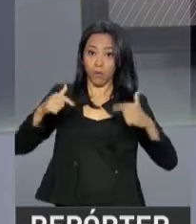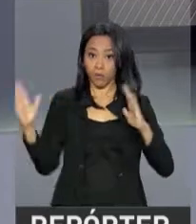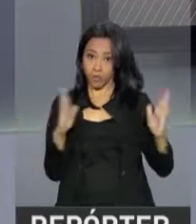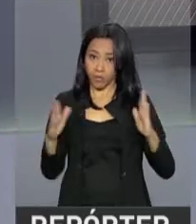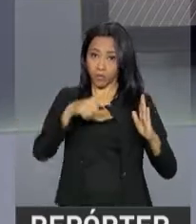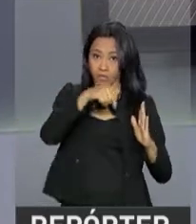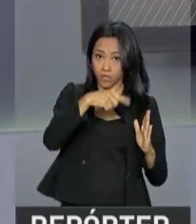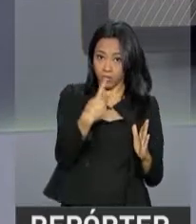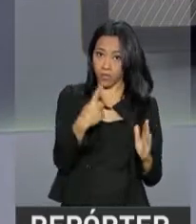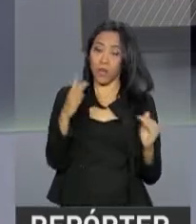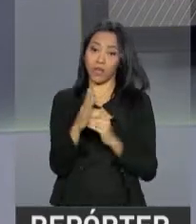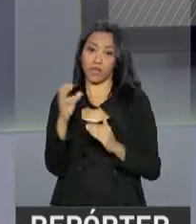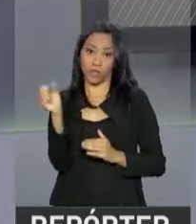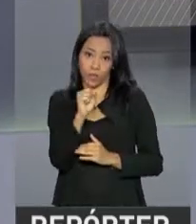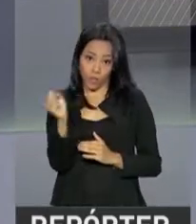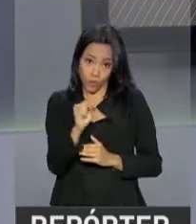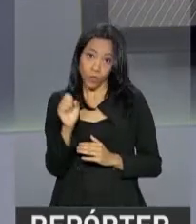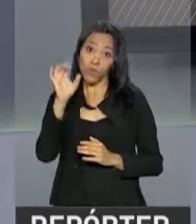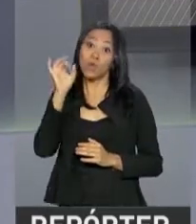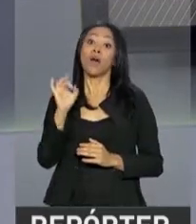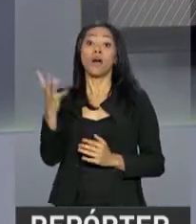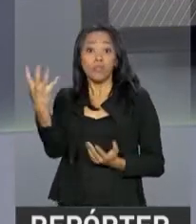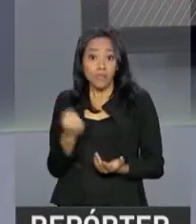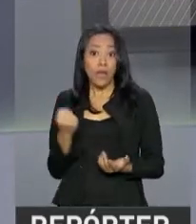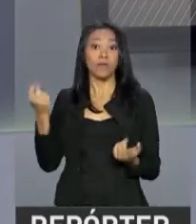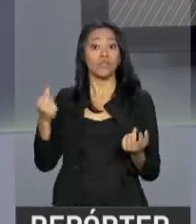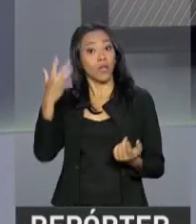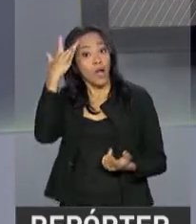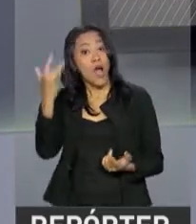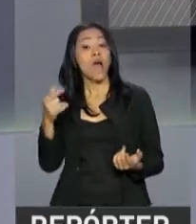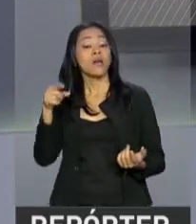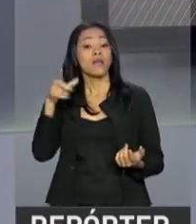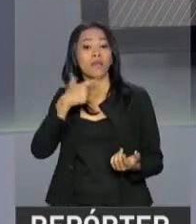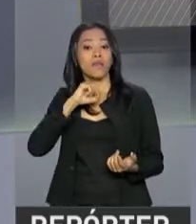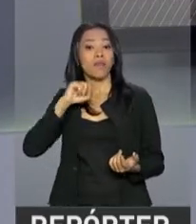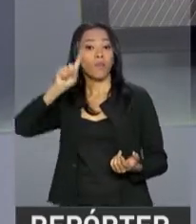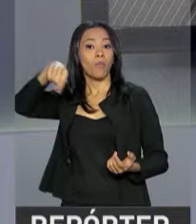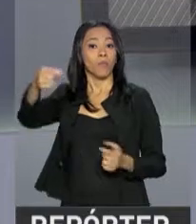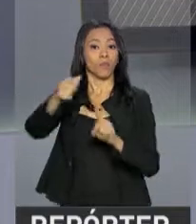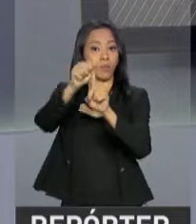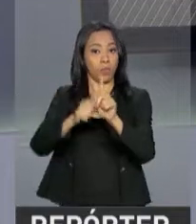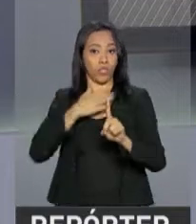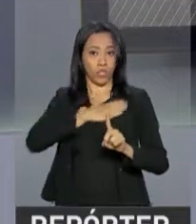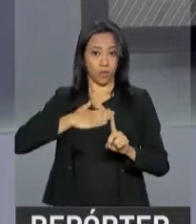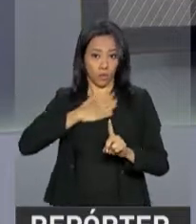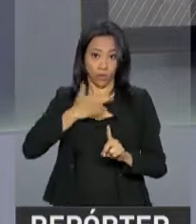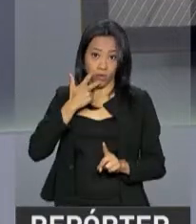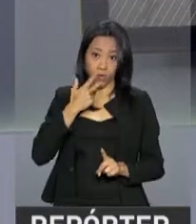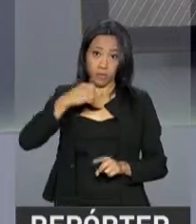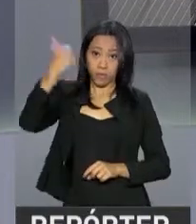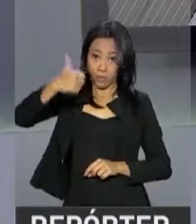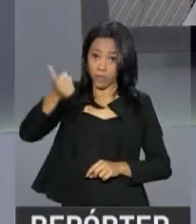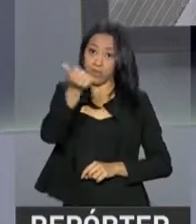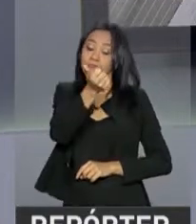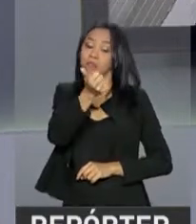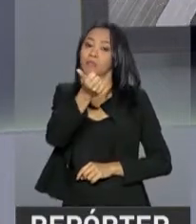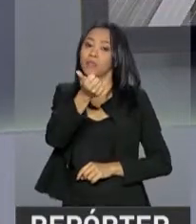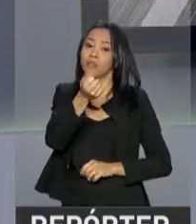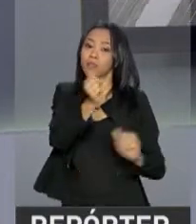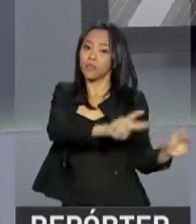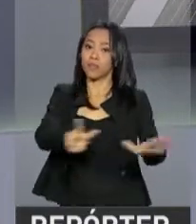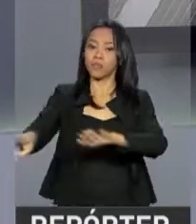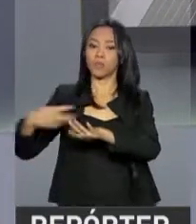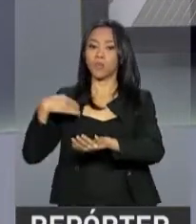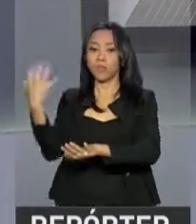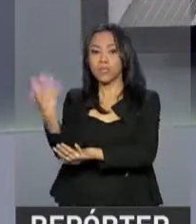depois só em agosto já com valores reajustados levantamento do governo mostra que só na primeira semana os saques chegaram